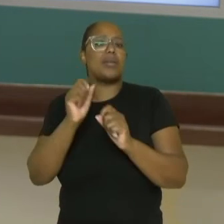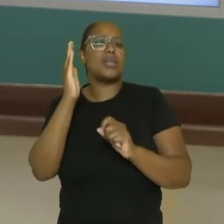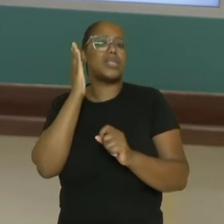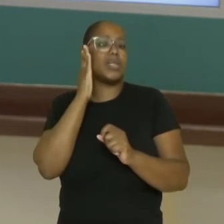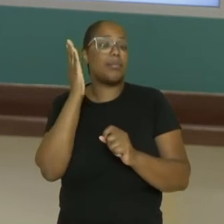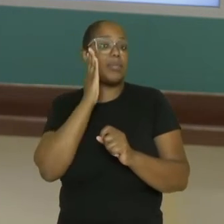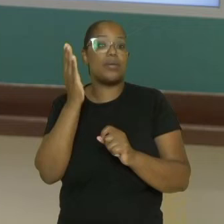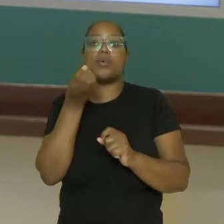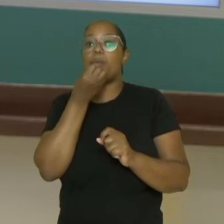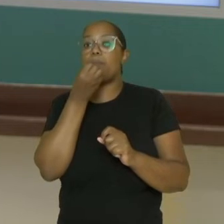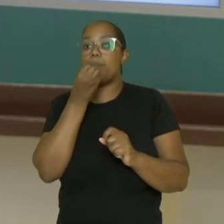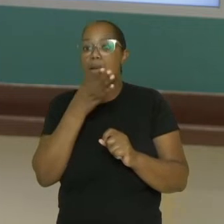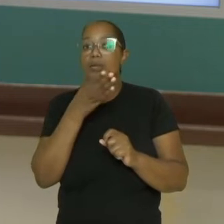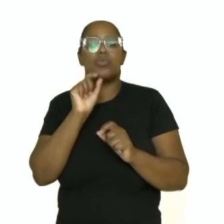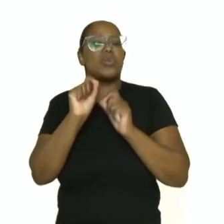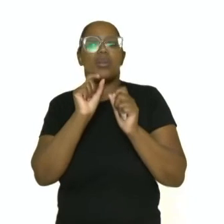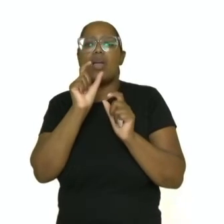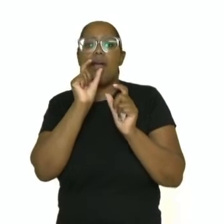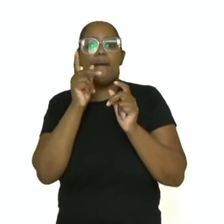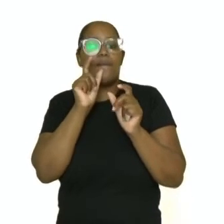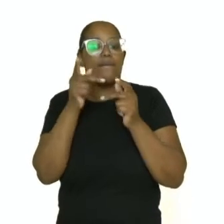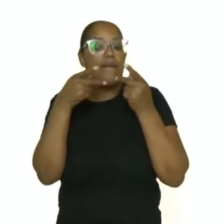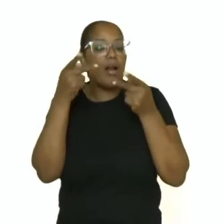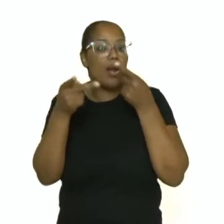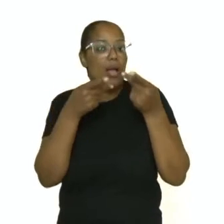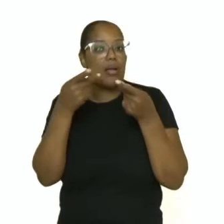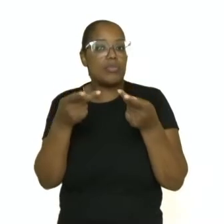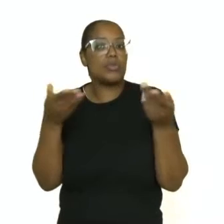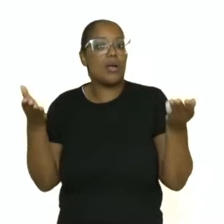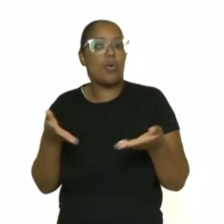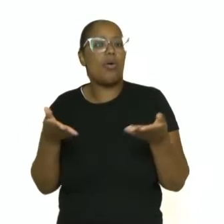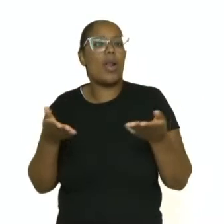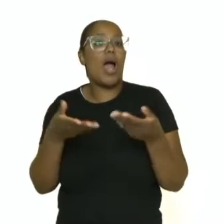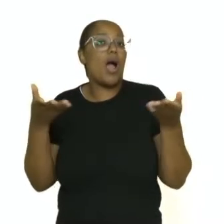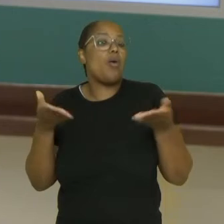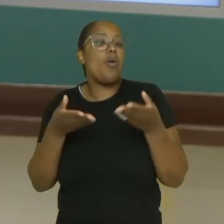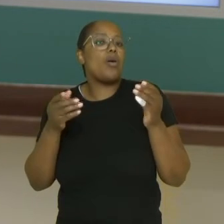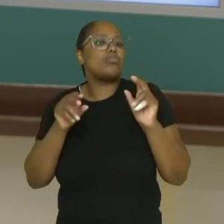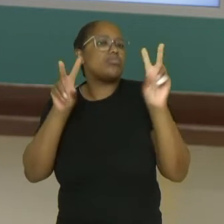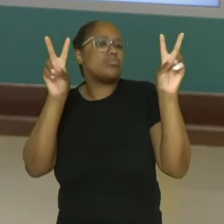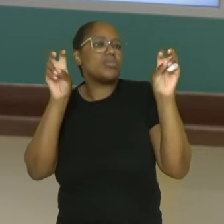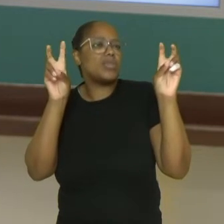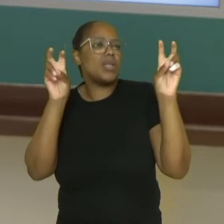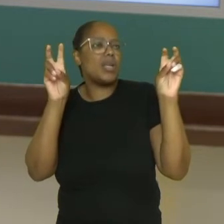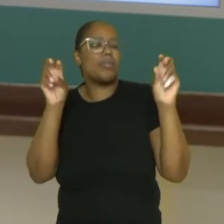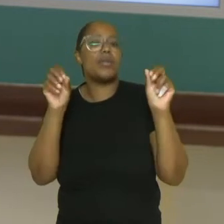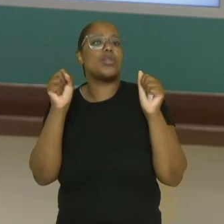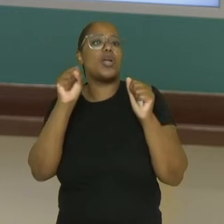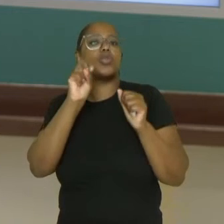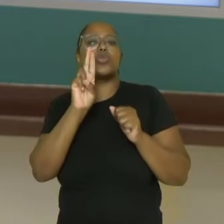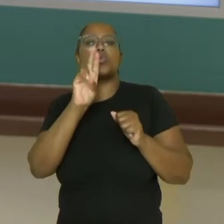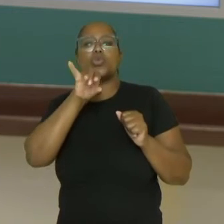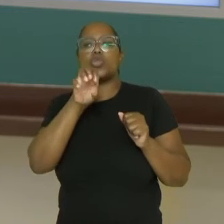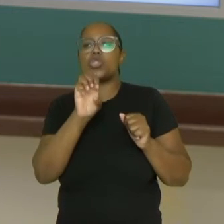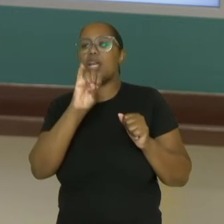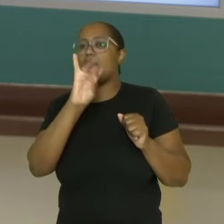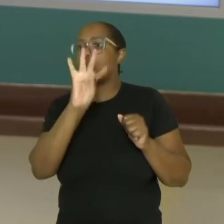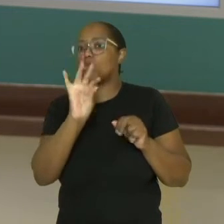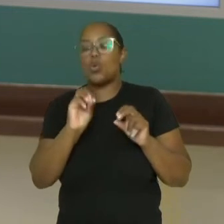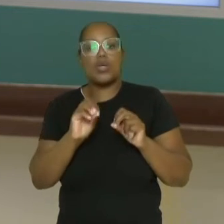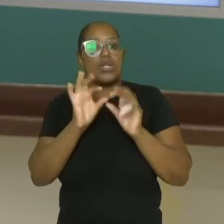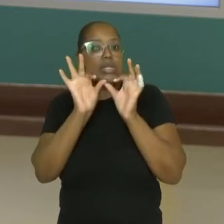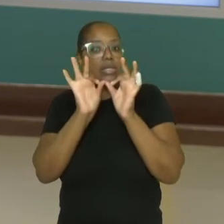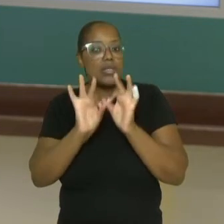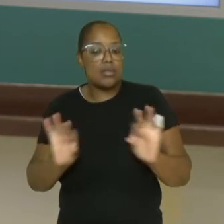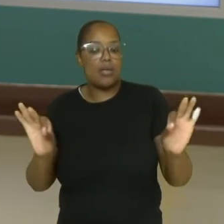muito bem do que nós estamos falando. Então, olha o conceito aqui, então, de sujeito simples. O que seria sujeito